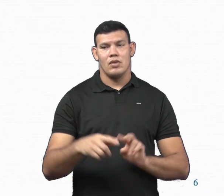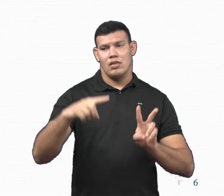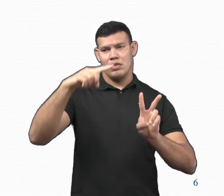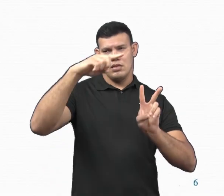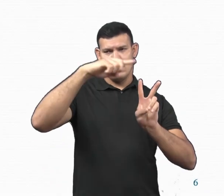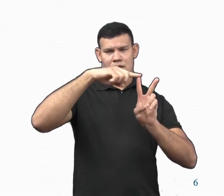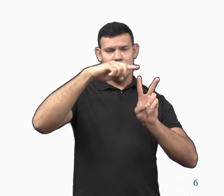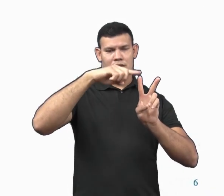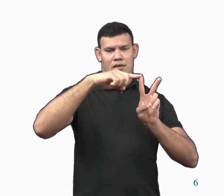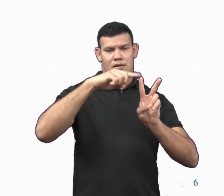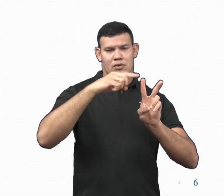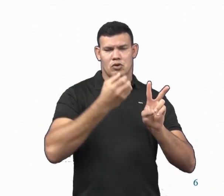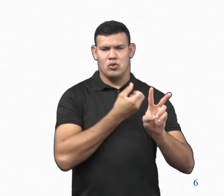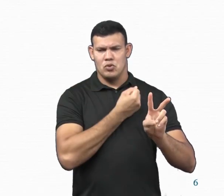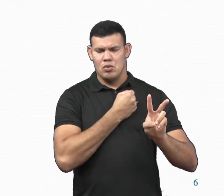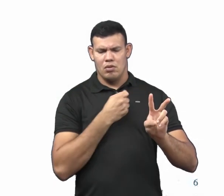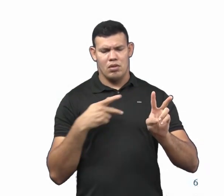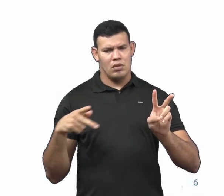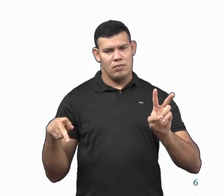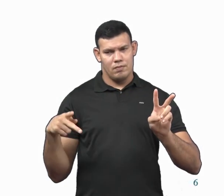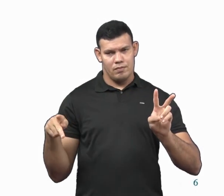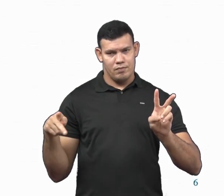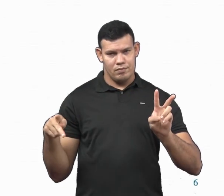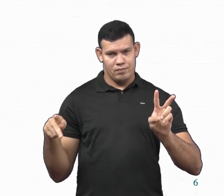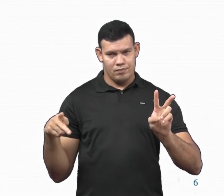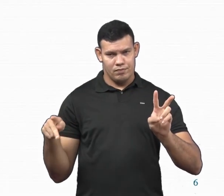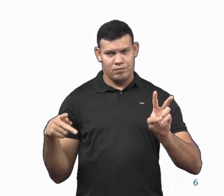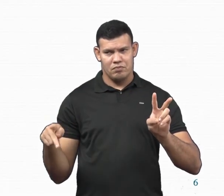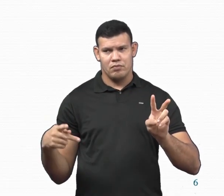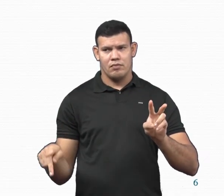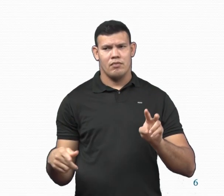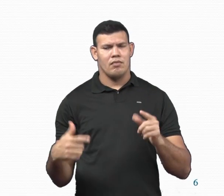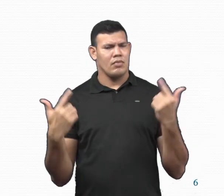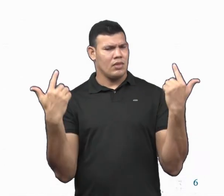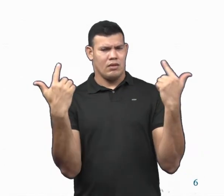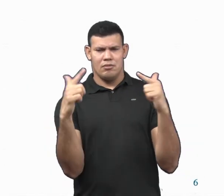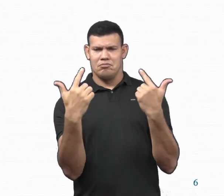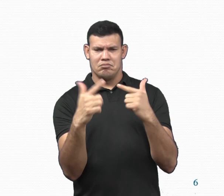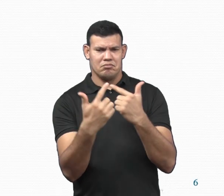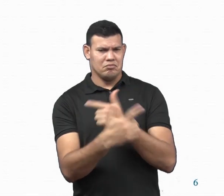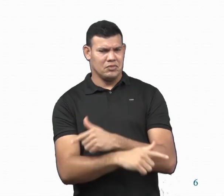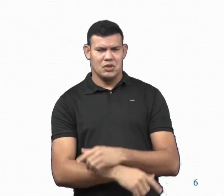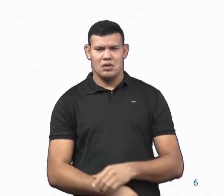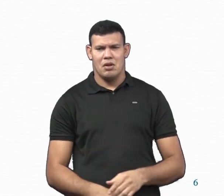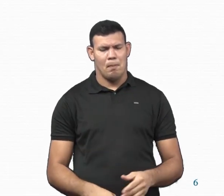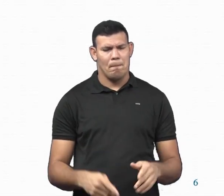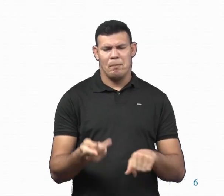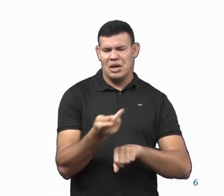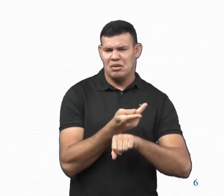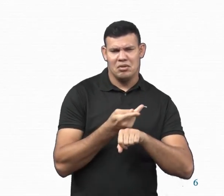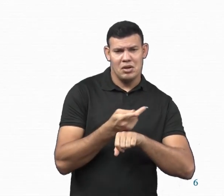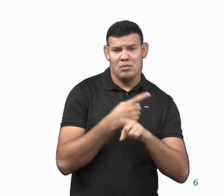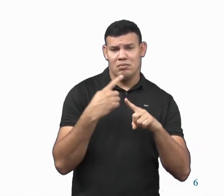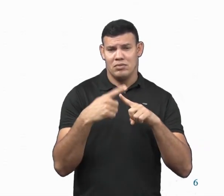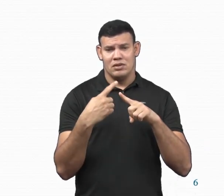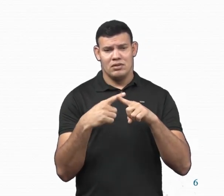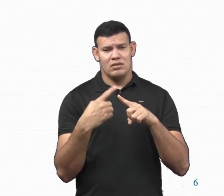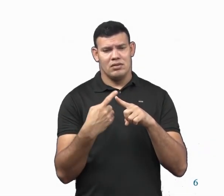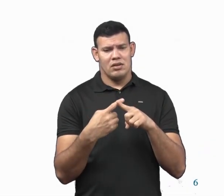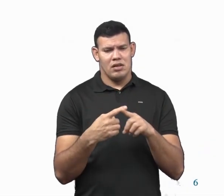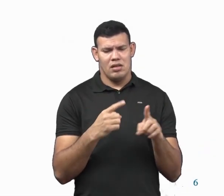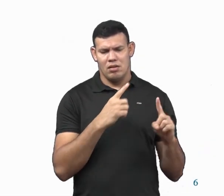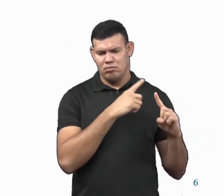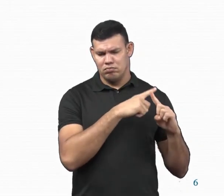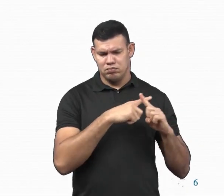Raízes de índice par de números inteiros negativos não existe no conjunto dos números inteiros, tá? Essa